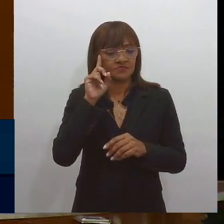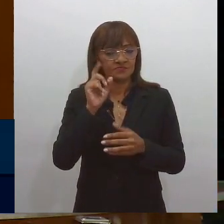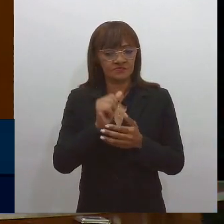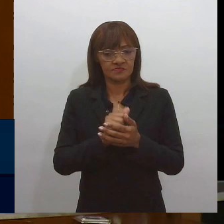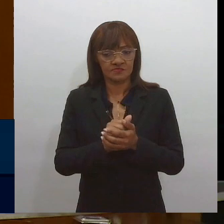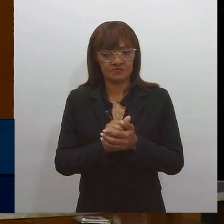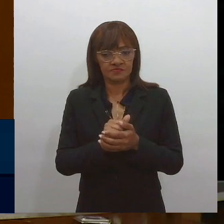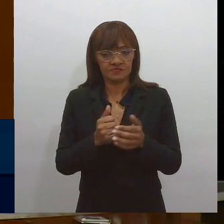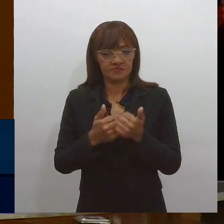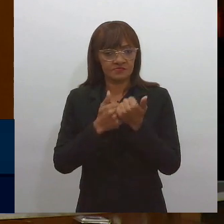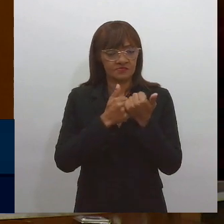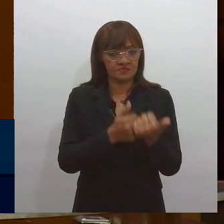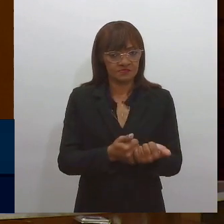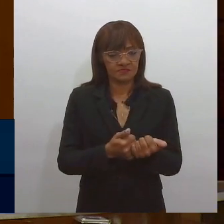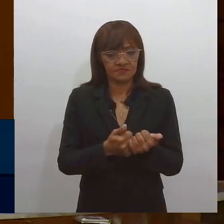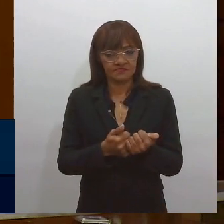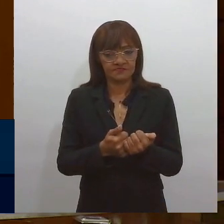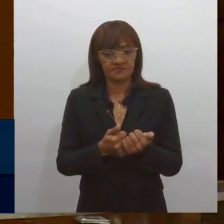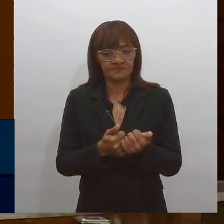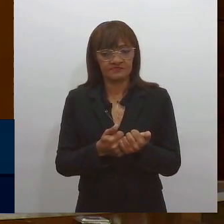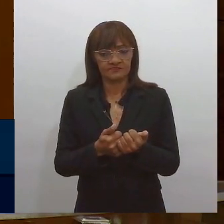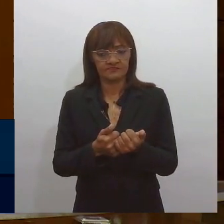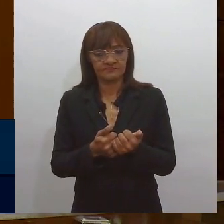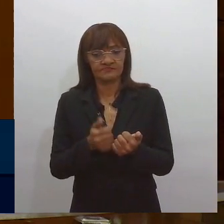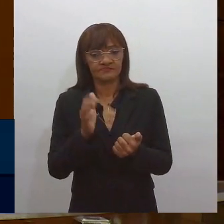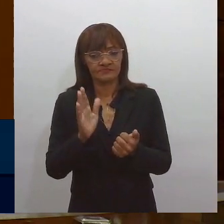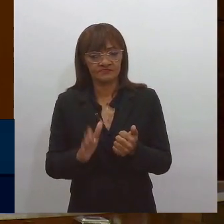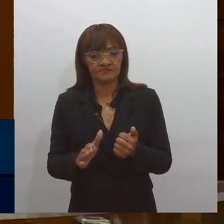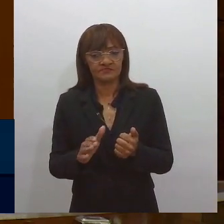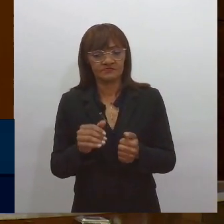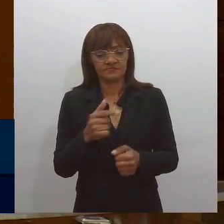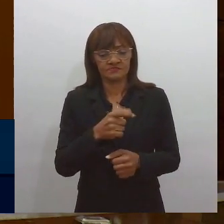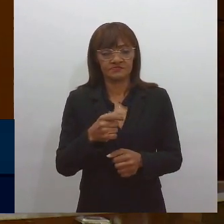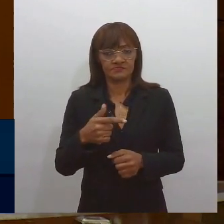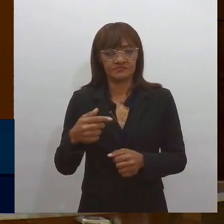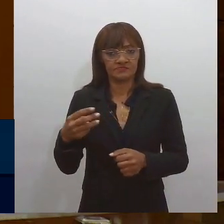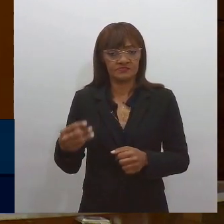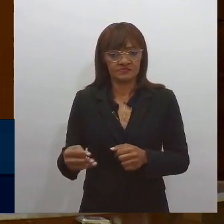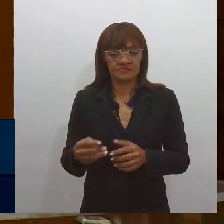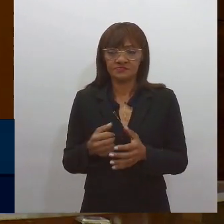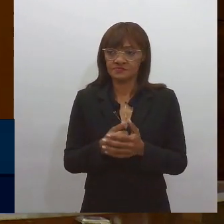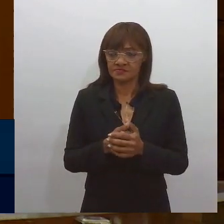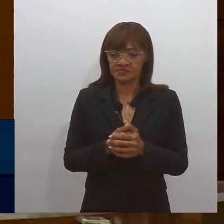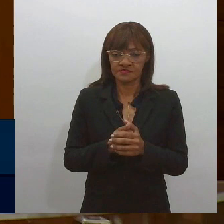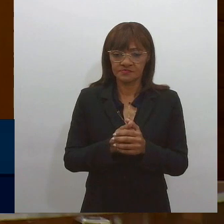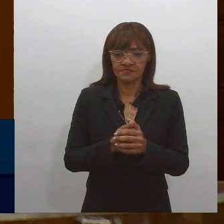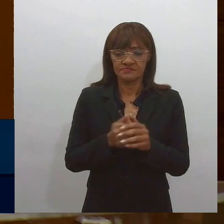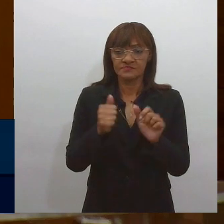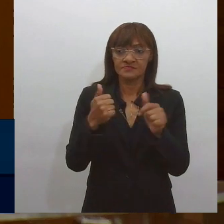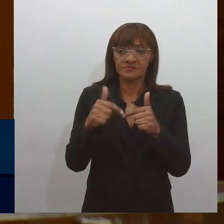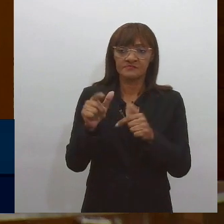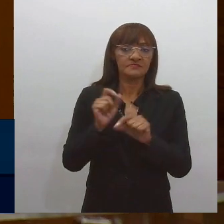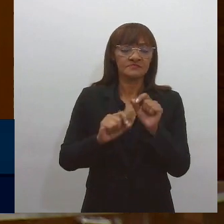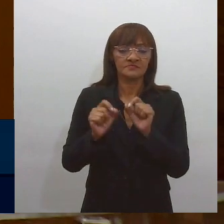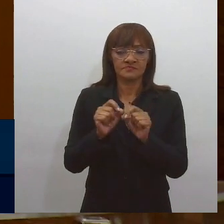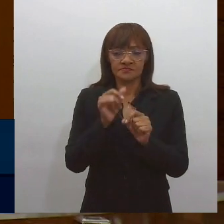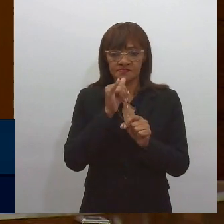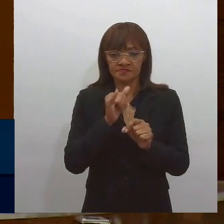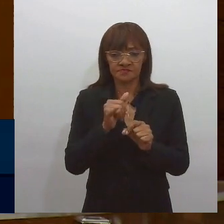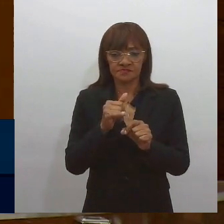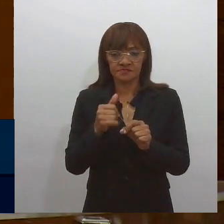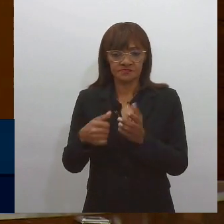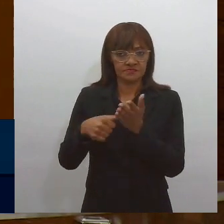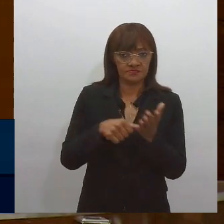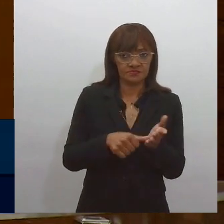Exercício financeiro de 2023 colaborador eventual Deputado garibal é aquela pessoa que não tem vínculo com o estado de Sergipe mas